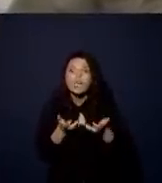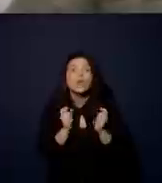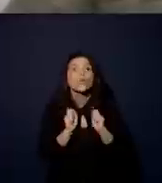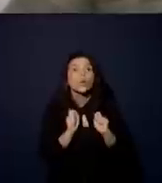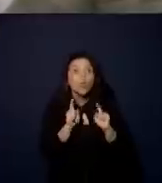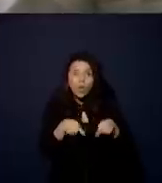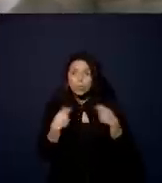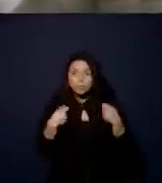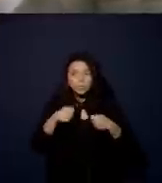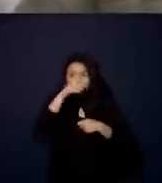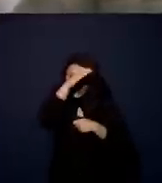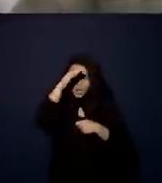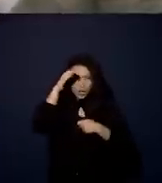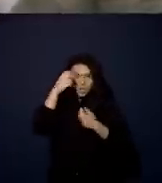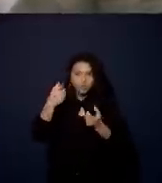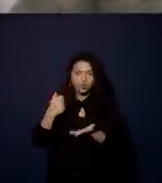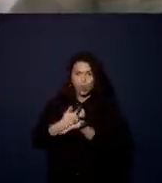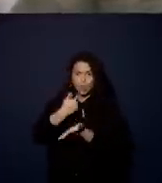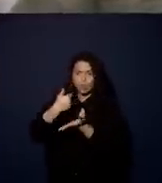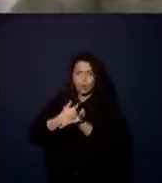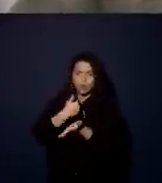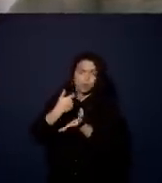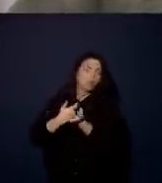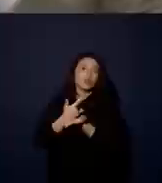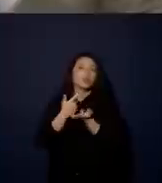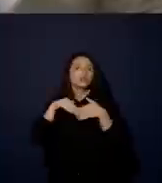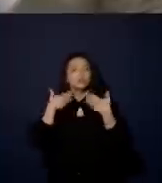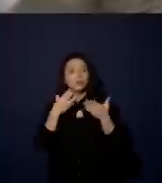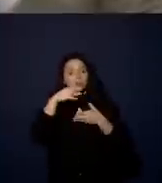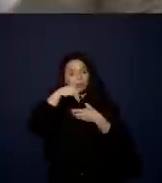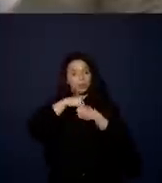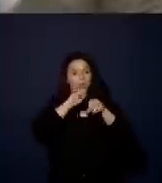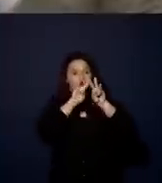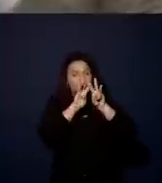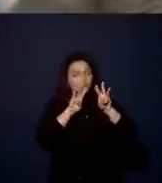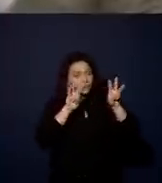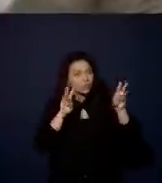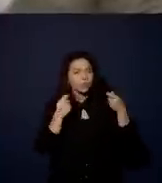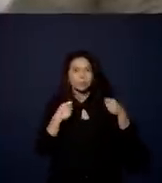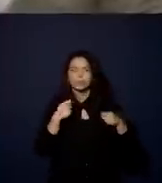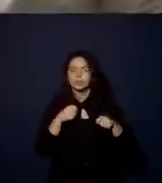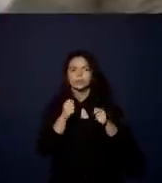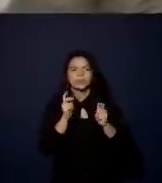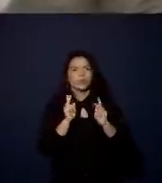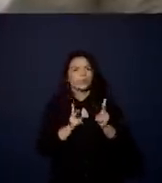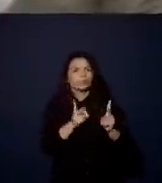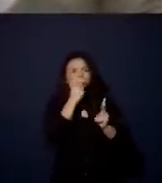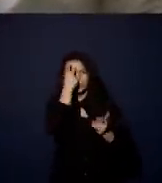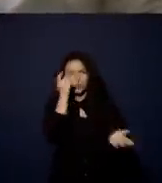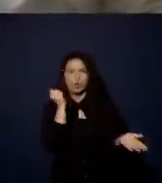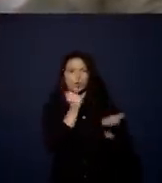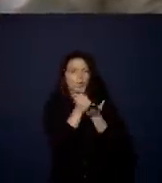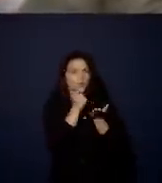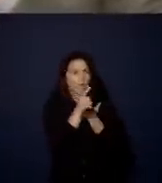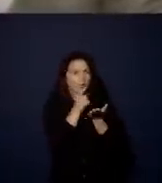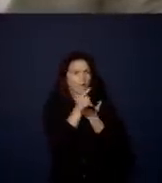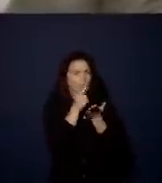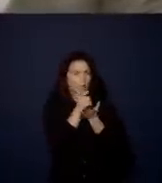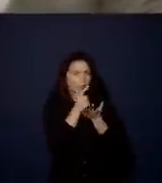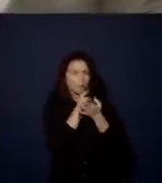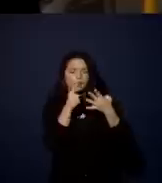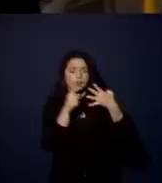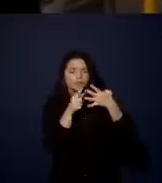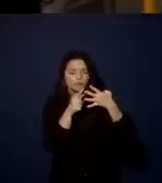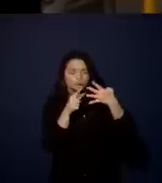então a liquidez na plataforma é o que importa em primeiro lugar em segundo em terceiro